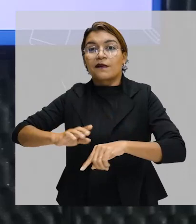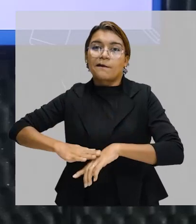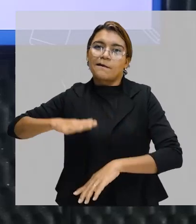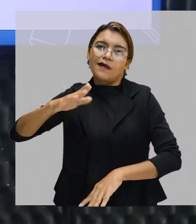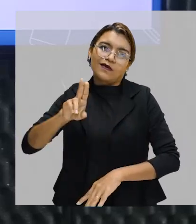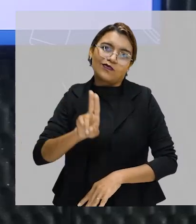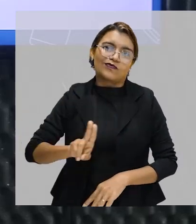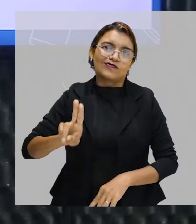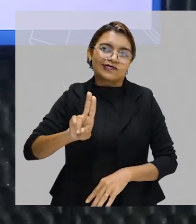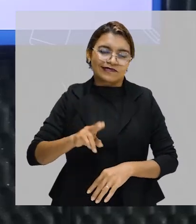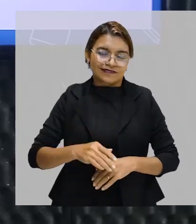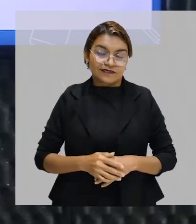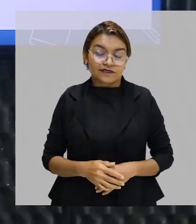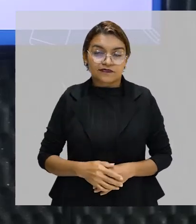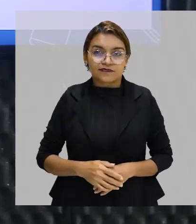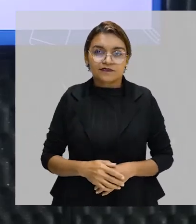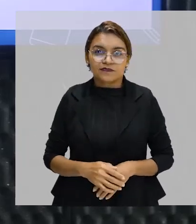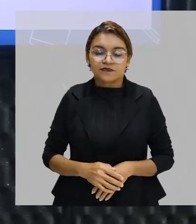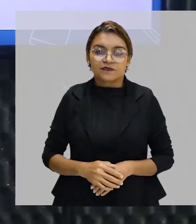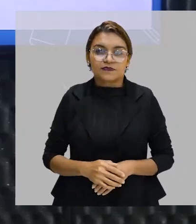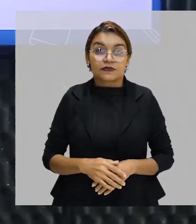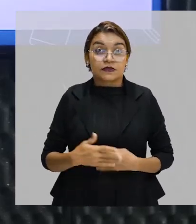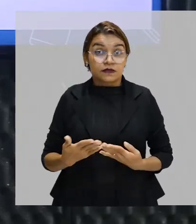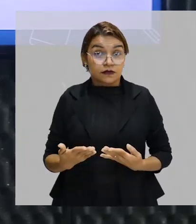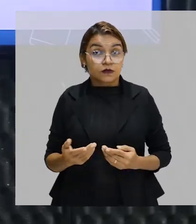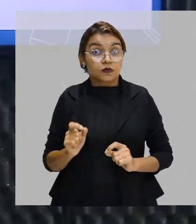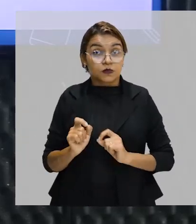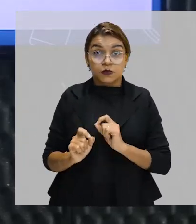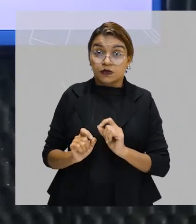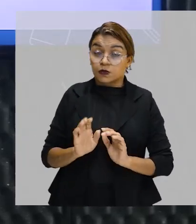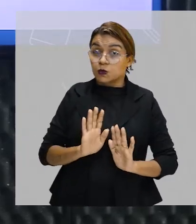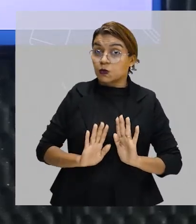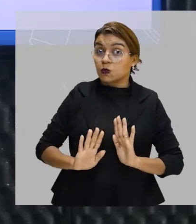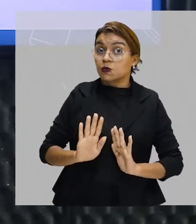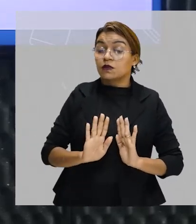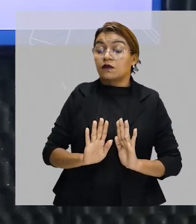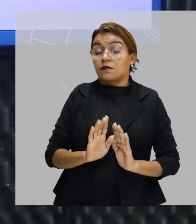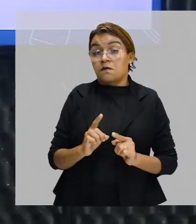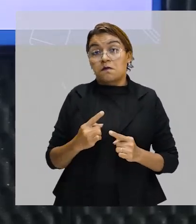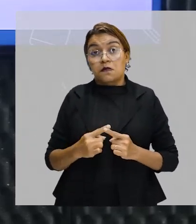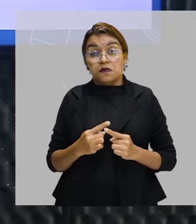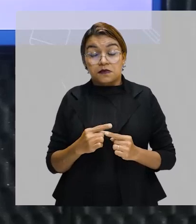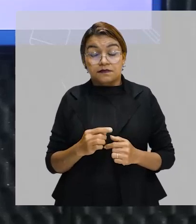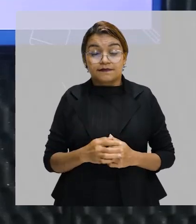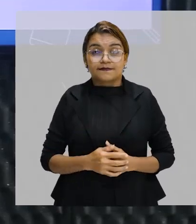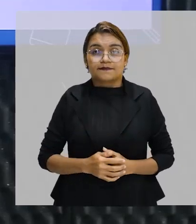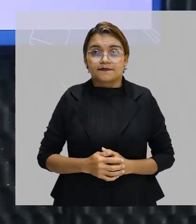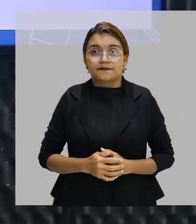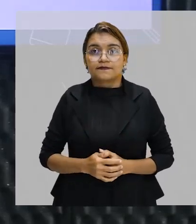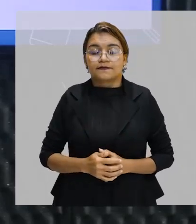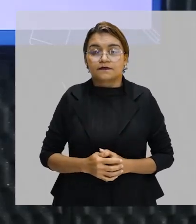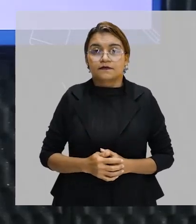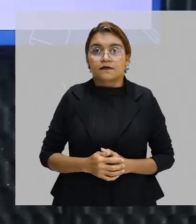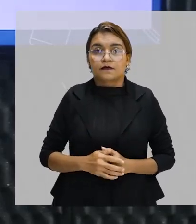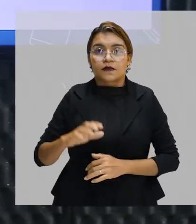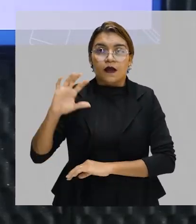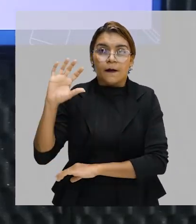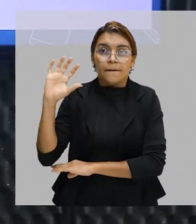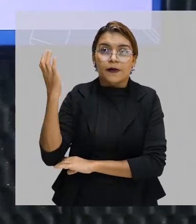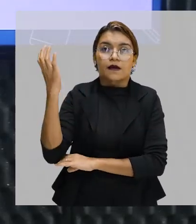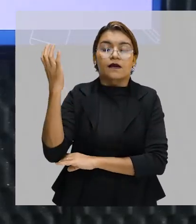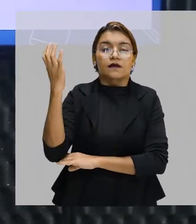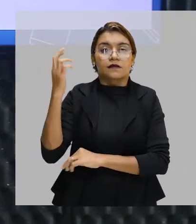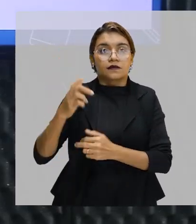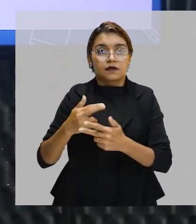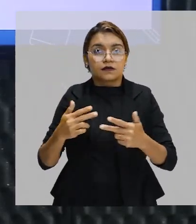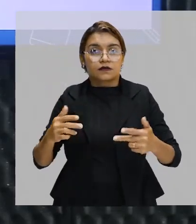utilizar. Então, o cuidado, né, necessário, por quê? Porque essas plantas ou esses